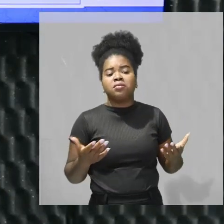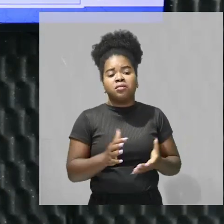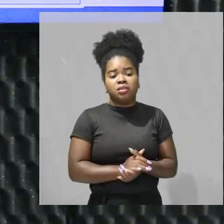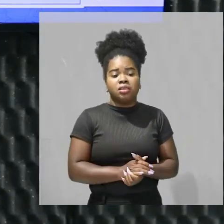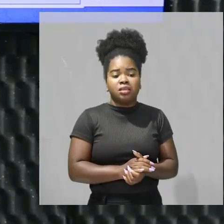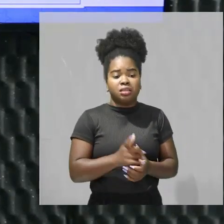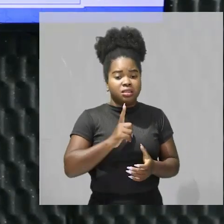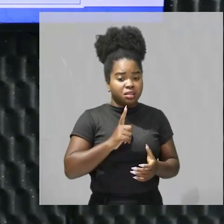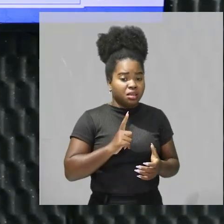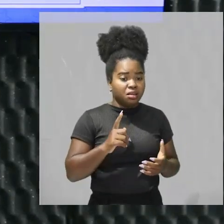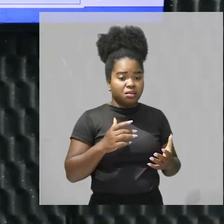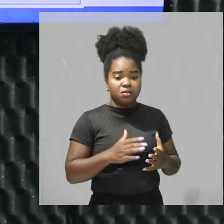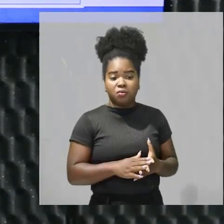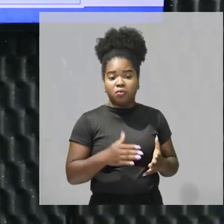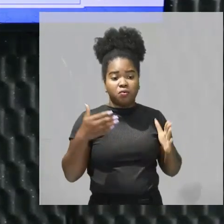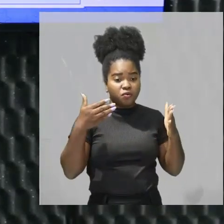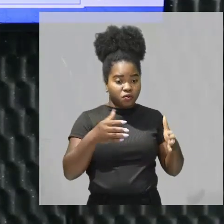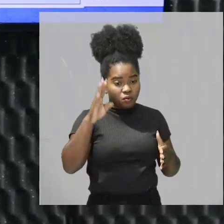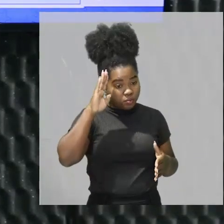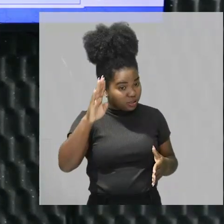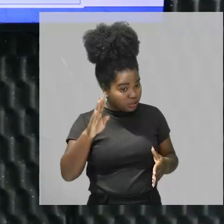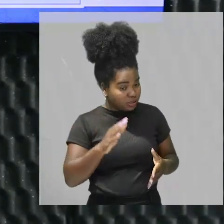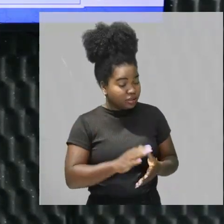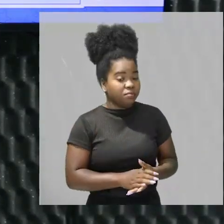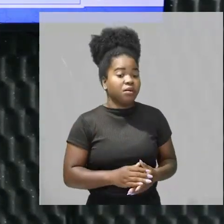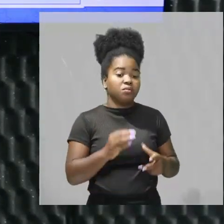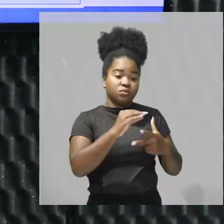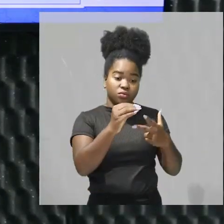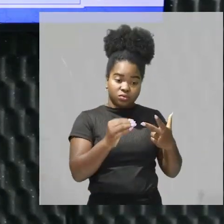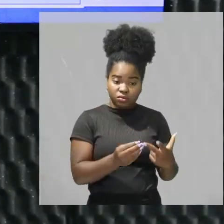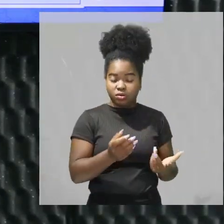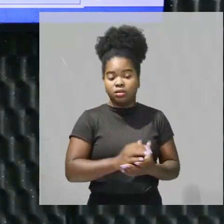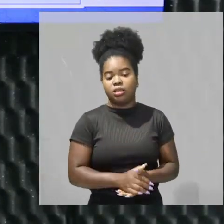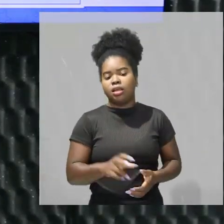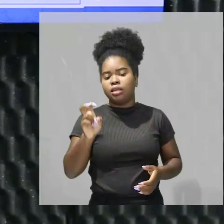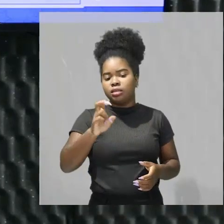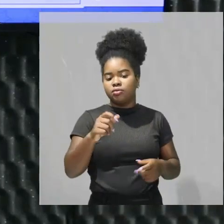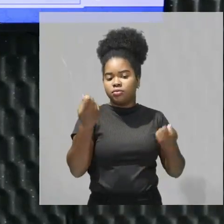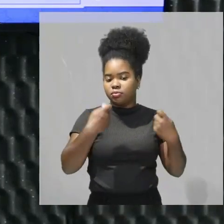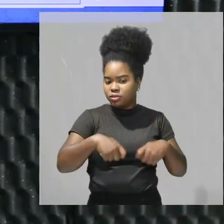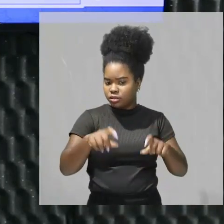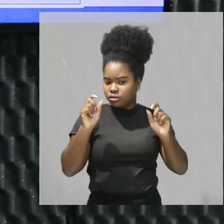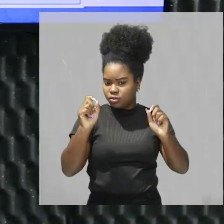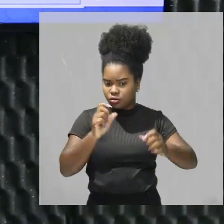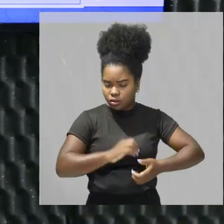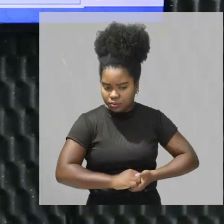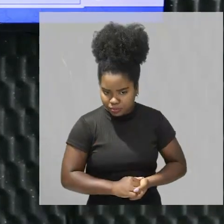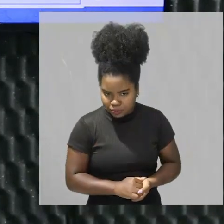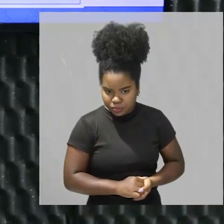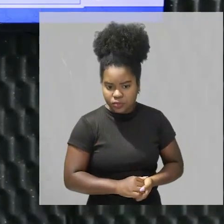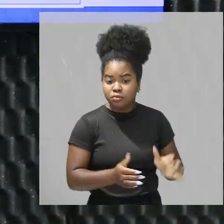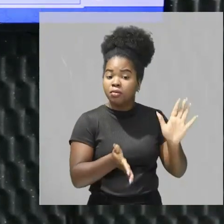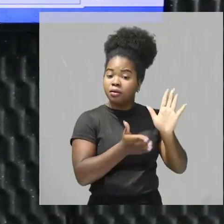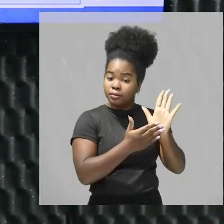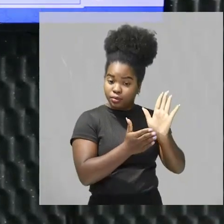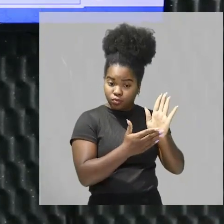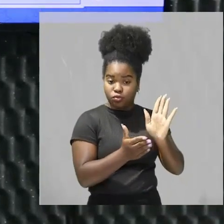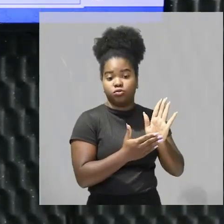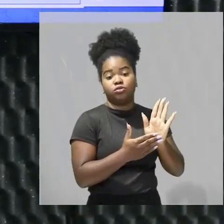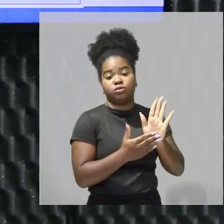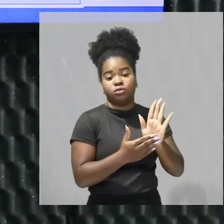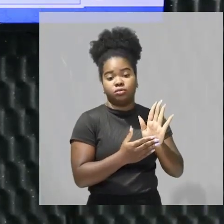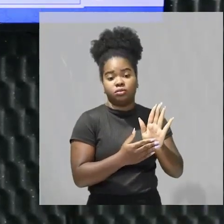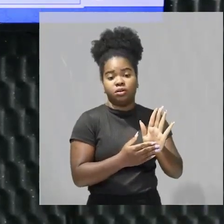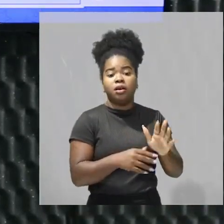né, no caso do Enem, que seria o quê? Na competência 5, vocês precisam elaborar uma proposta de intervenção para o